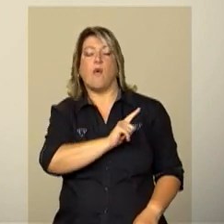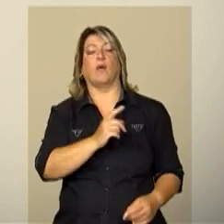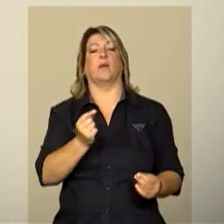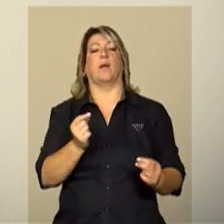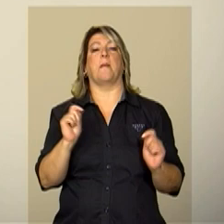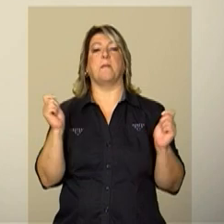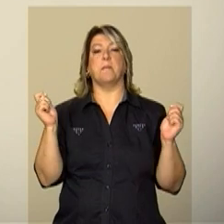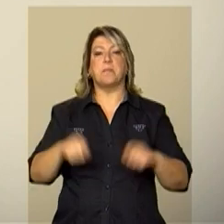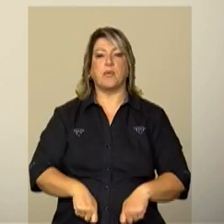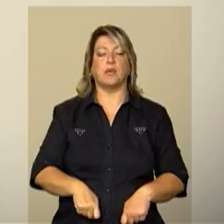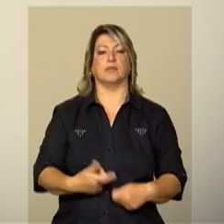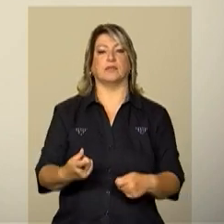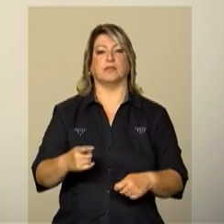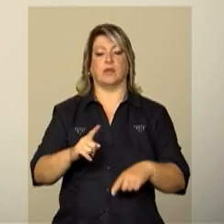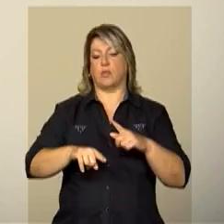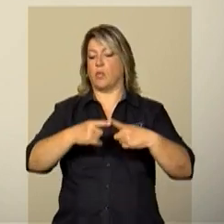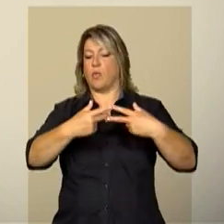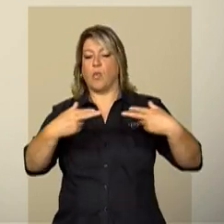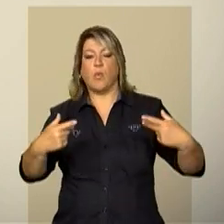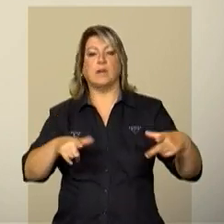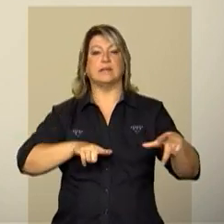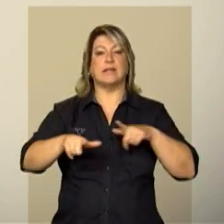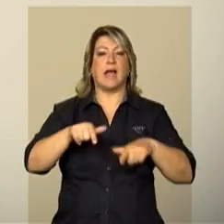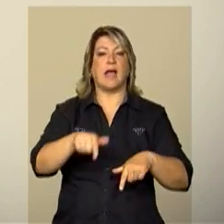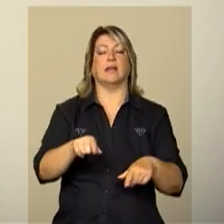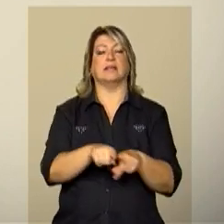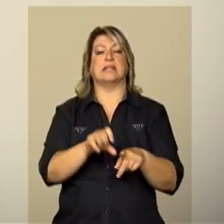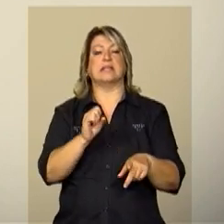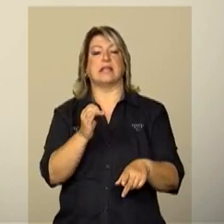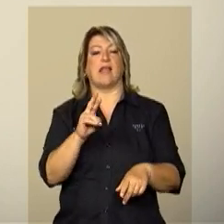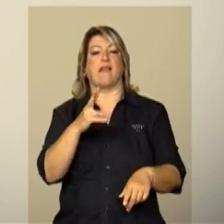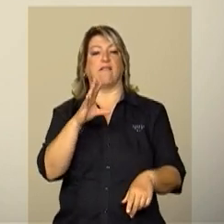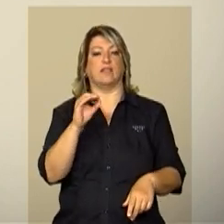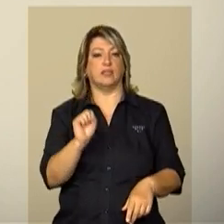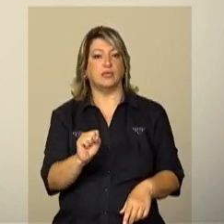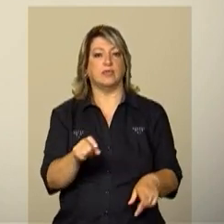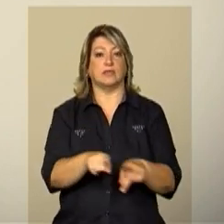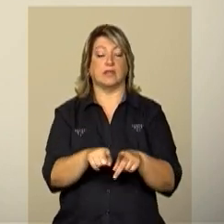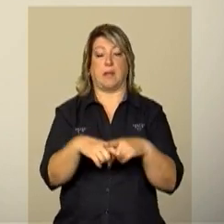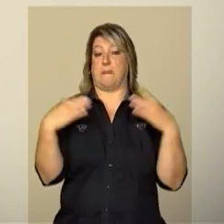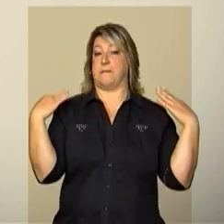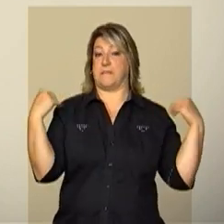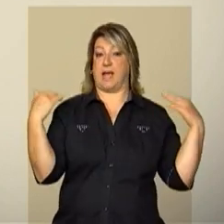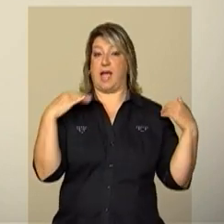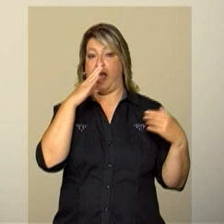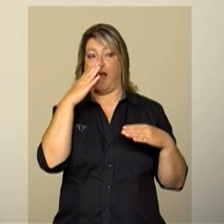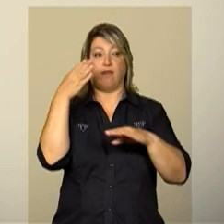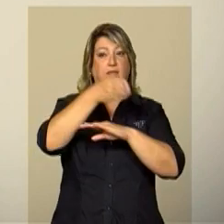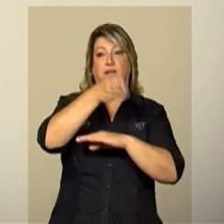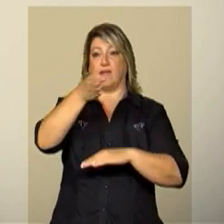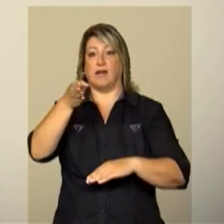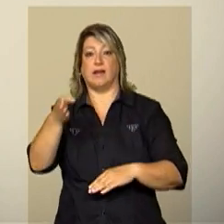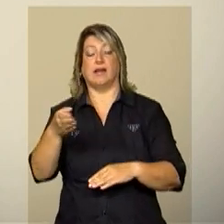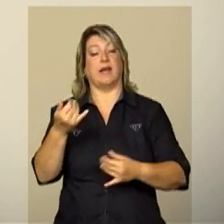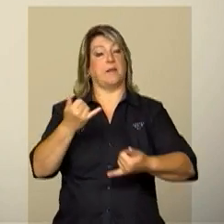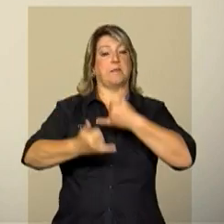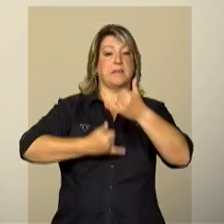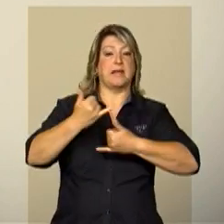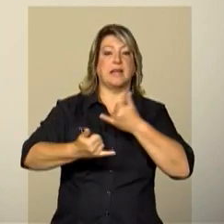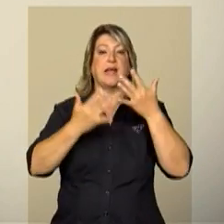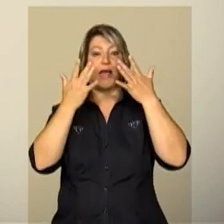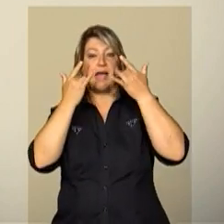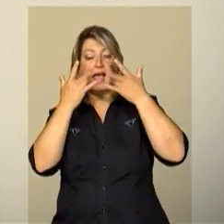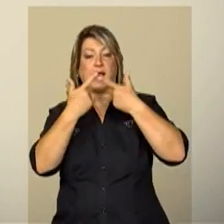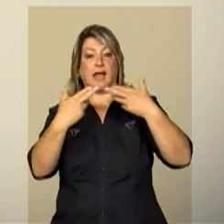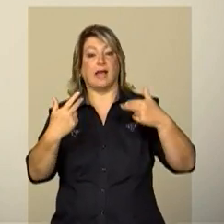tanto produtos como serviços no caso do serviços vai consumir o turismo o entretenimento a arte